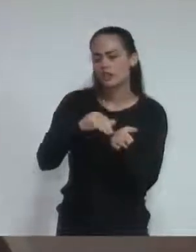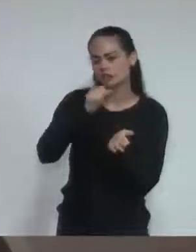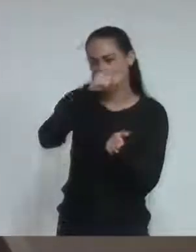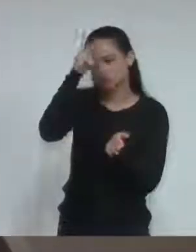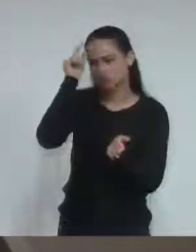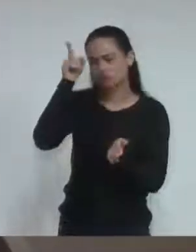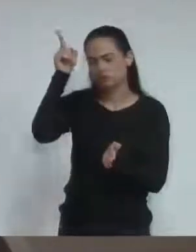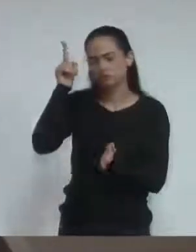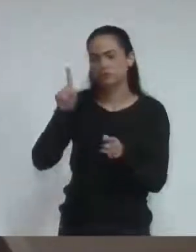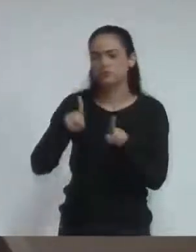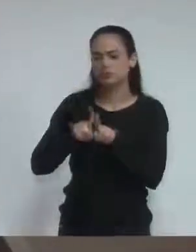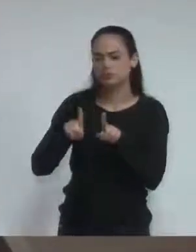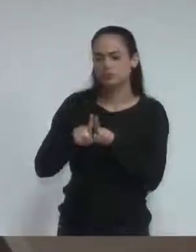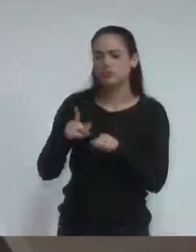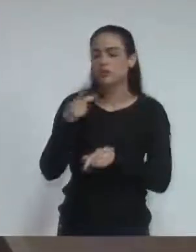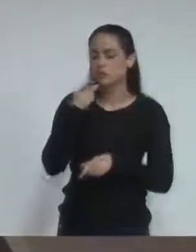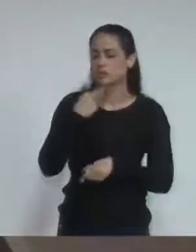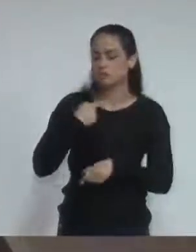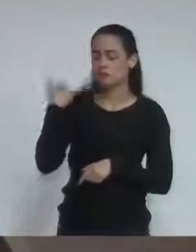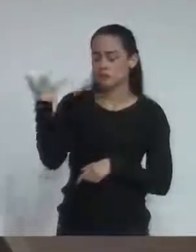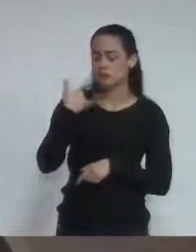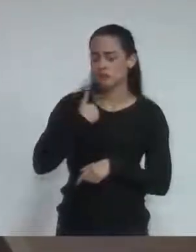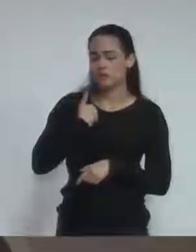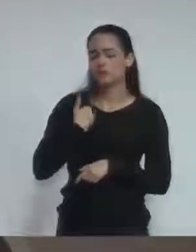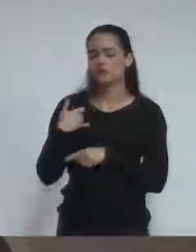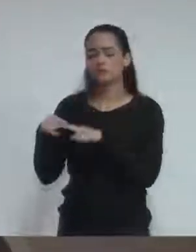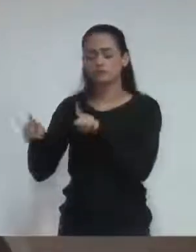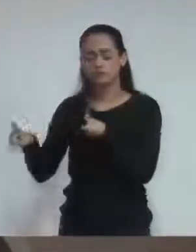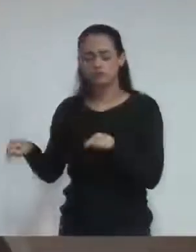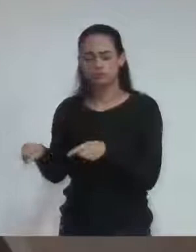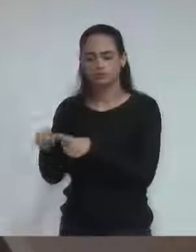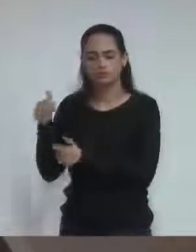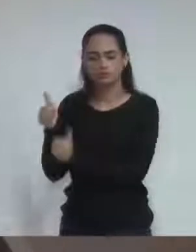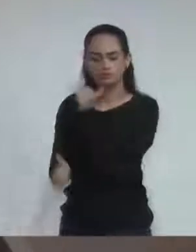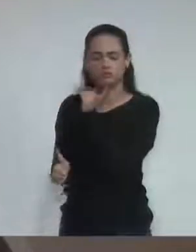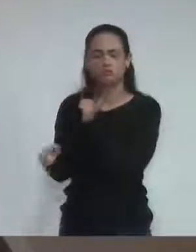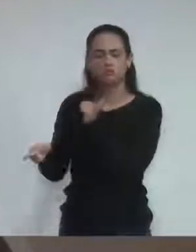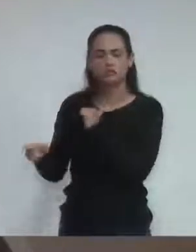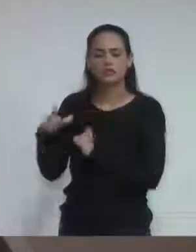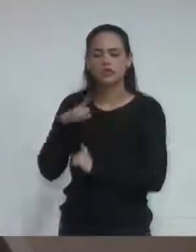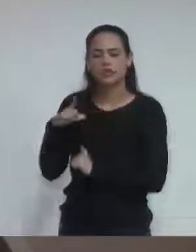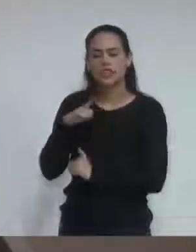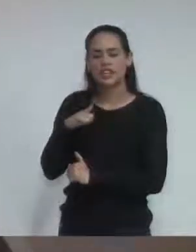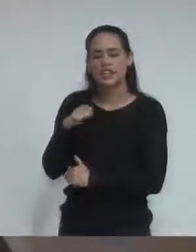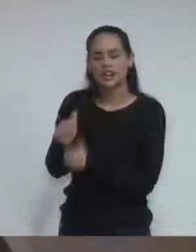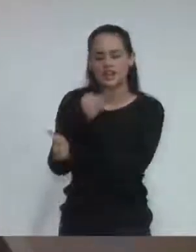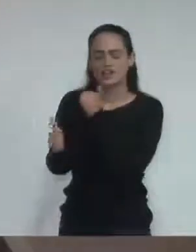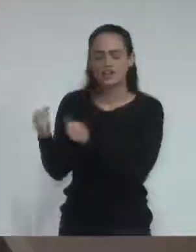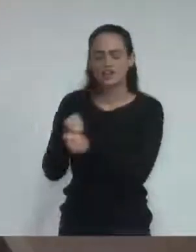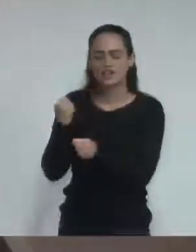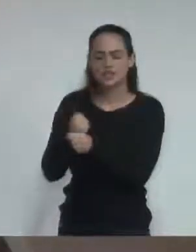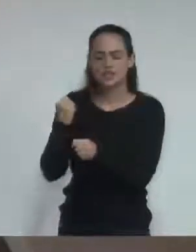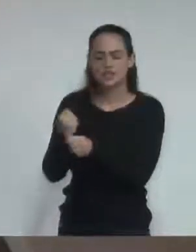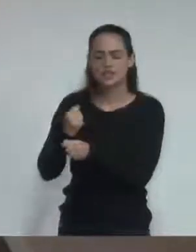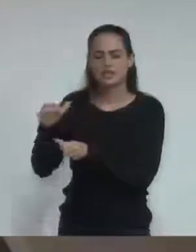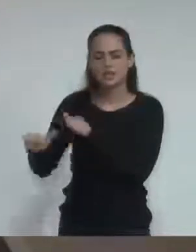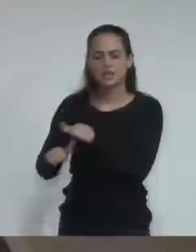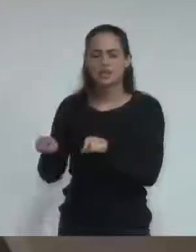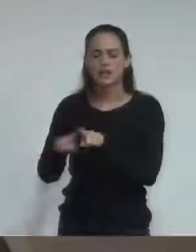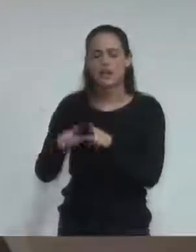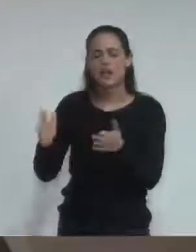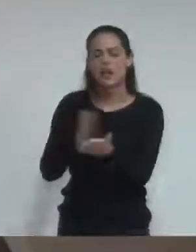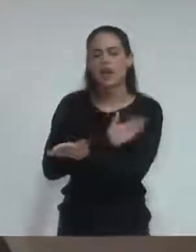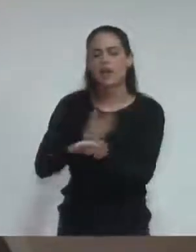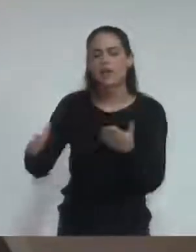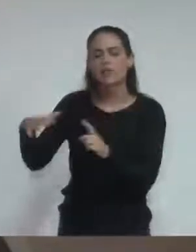a reforma, tanto do Espaço Esporte, como também das áreas de lazer do município, de